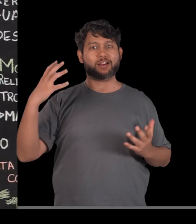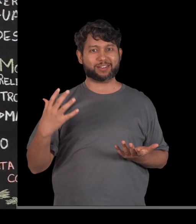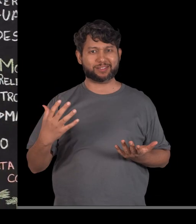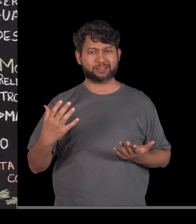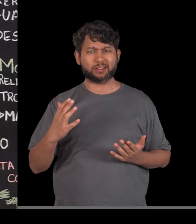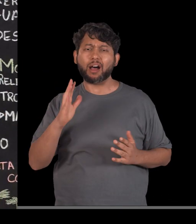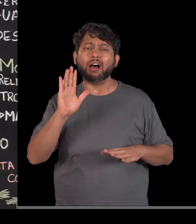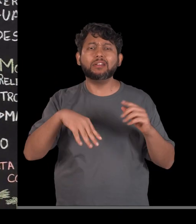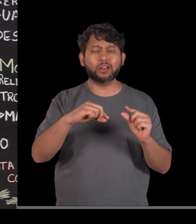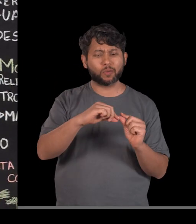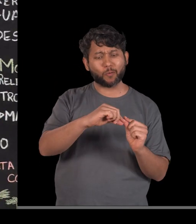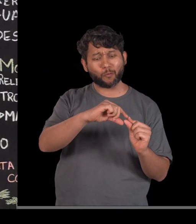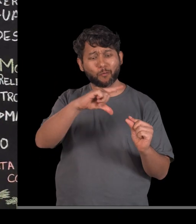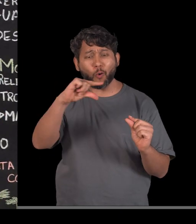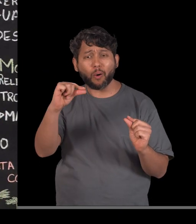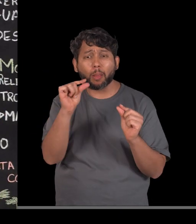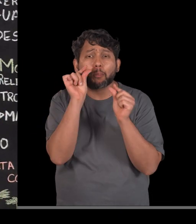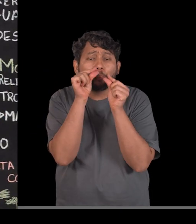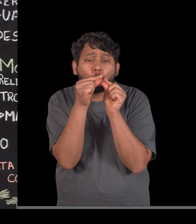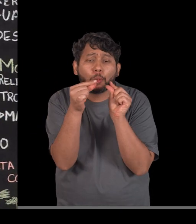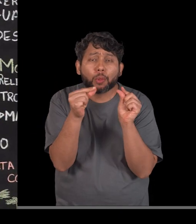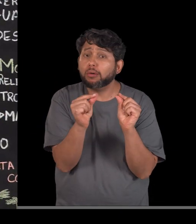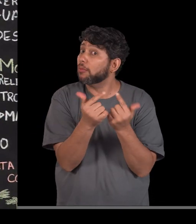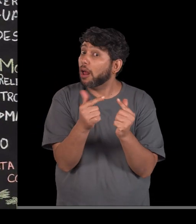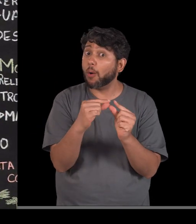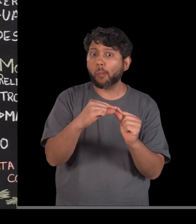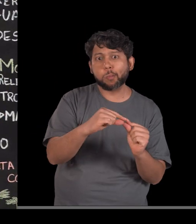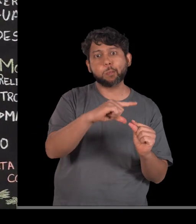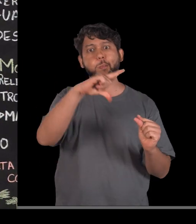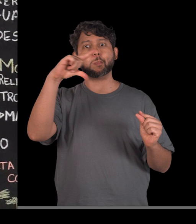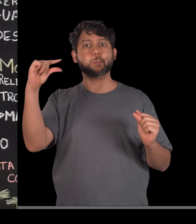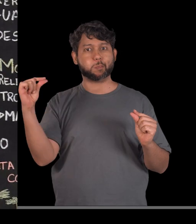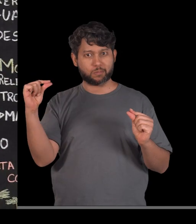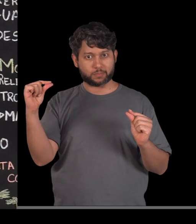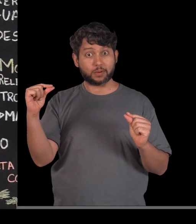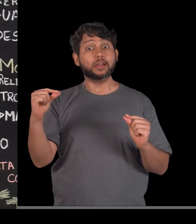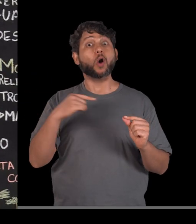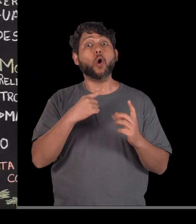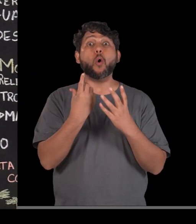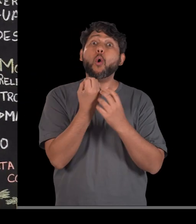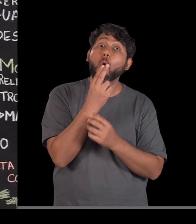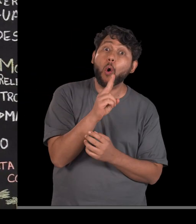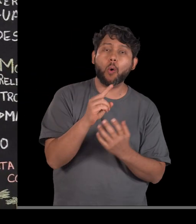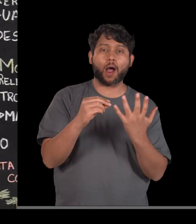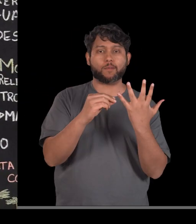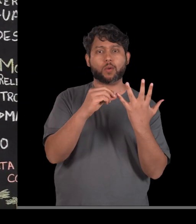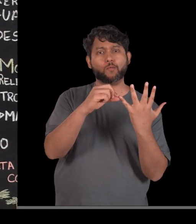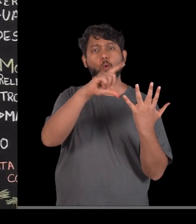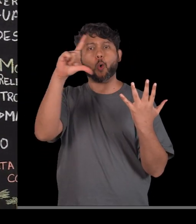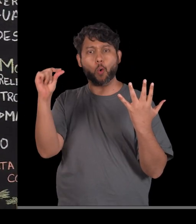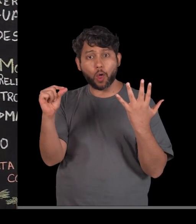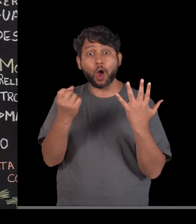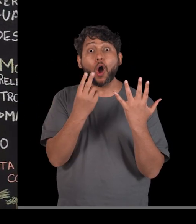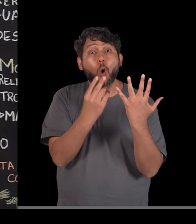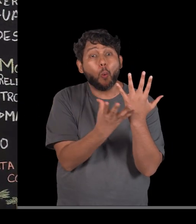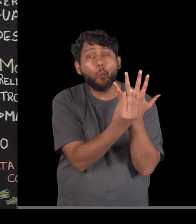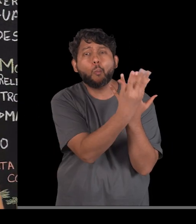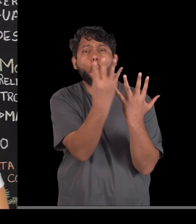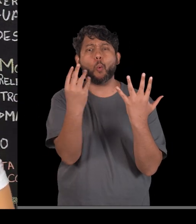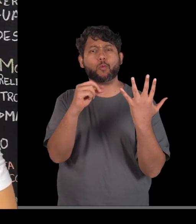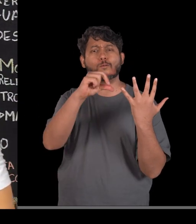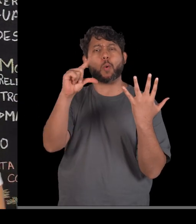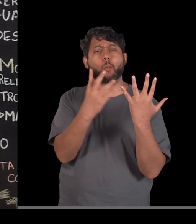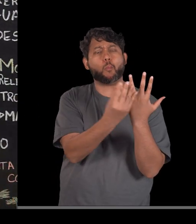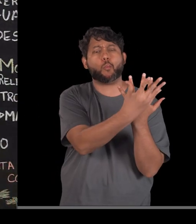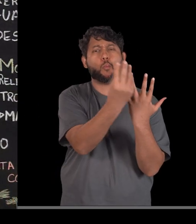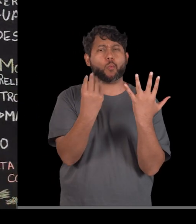folhas muito grandes, certo? Ou tem grande quantidade de folhas, certo? Vamos lá. O